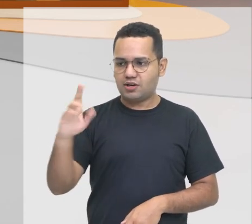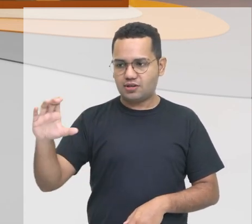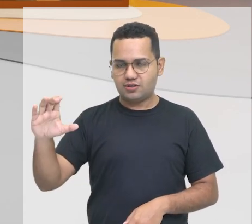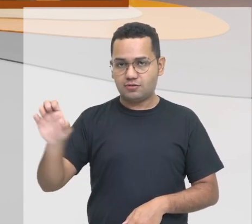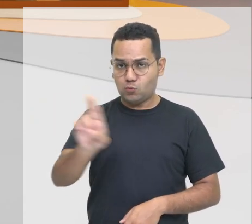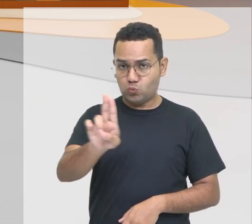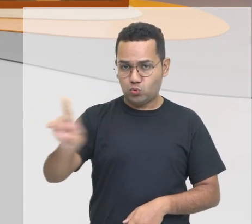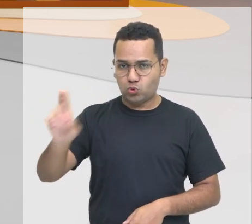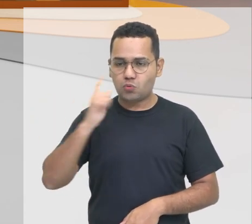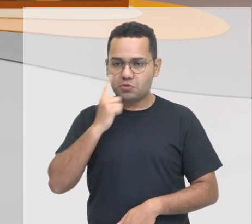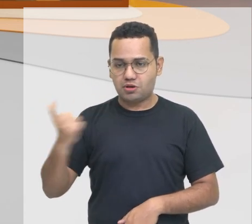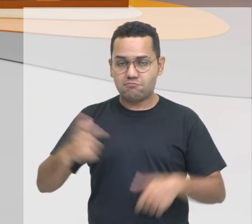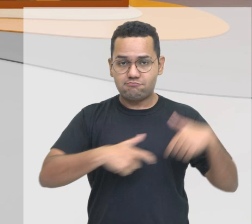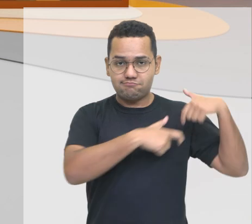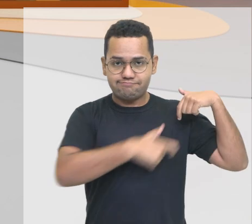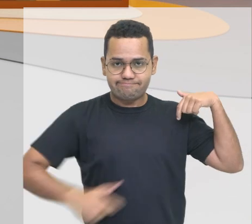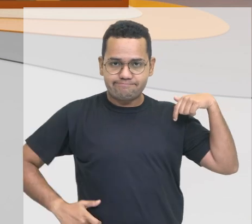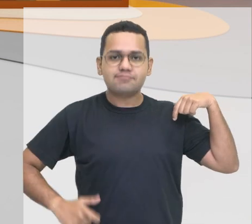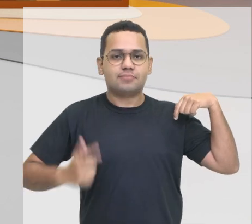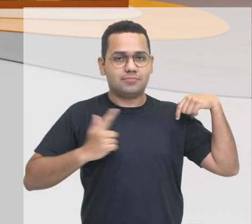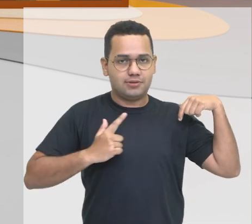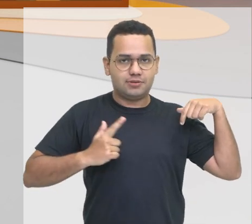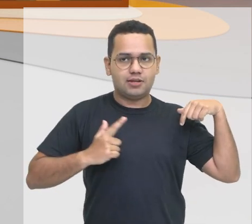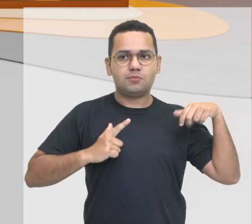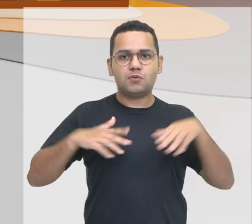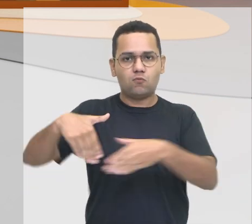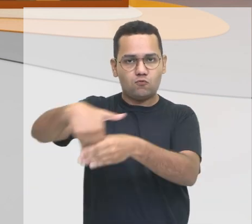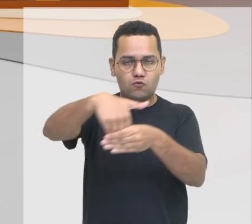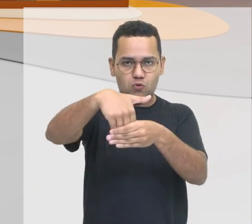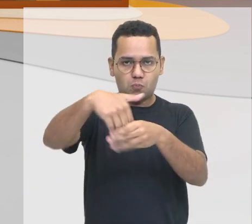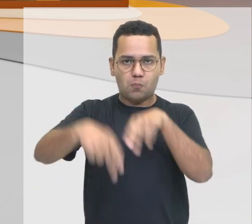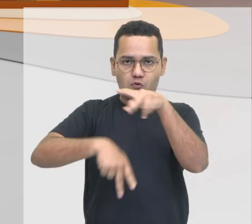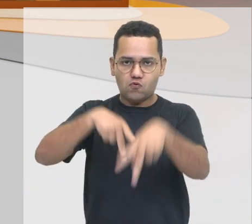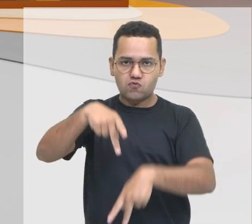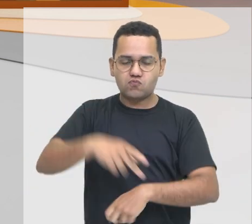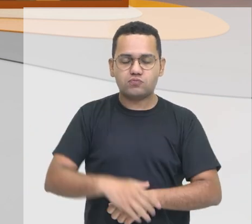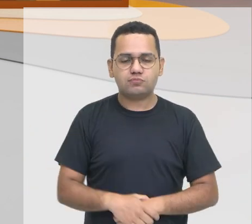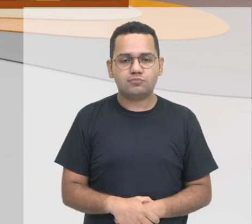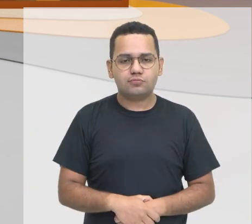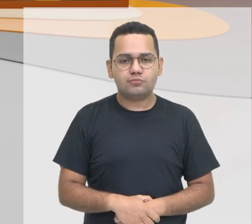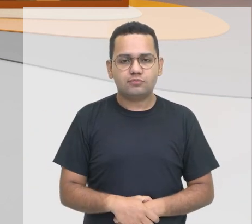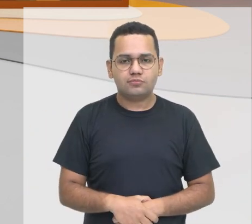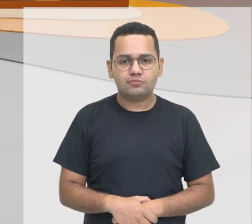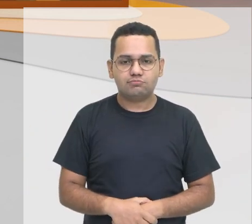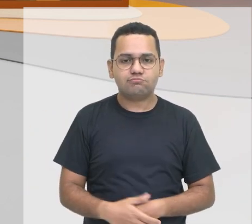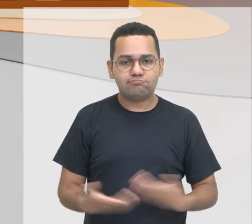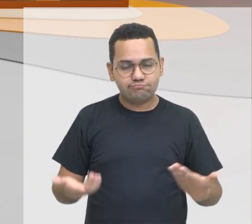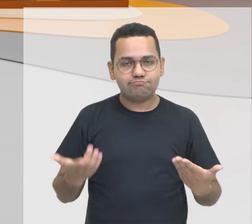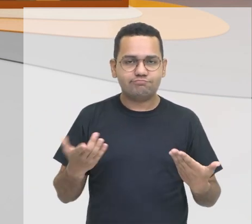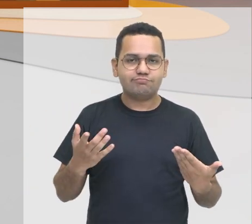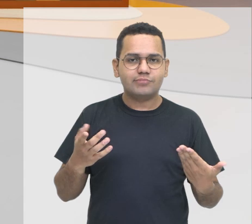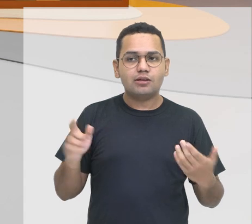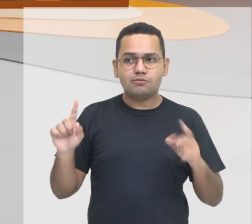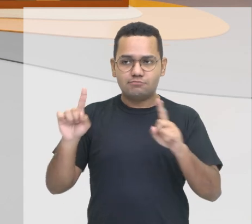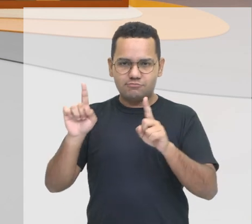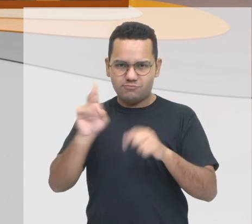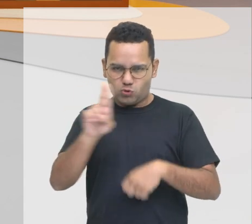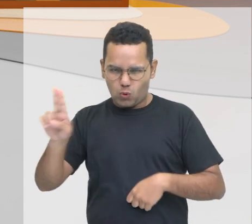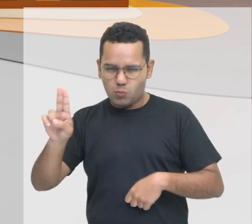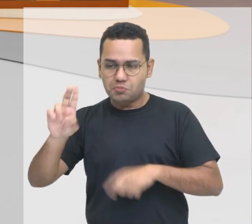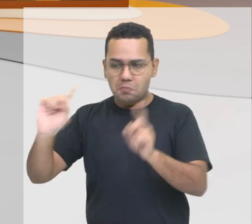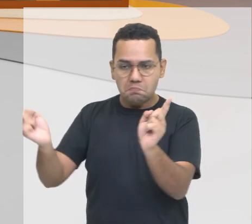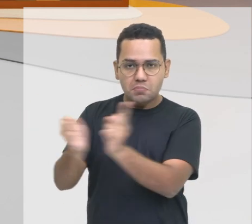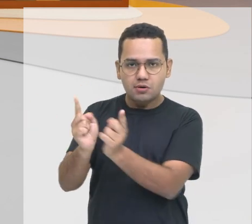Brasil através de eleições, tá? Então, ele vai ficar conhecido como o FHC, né? Ele é